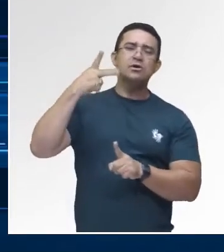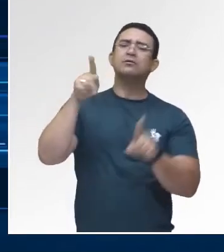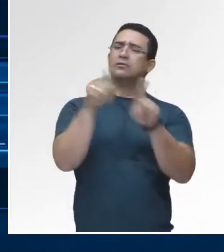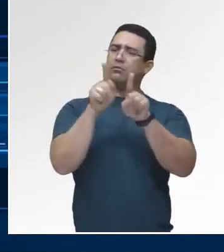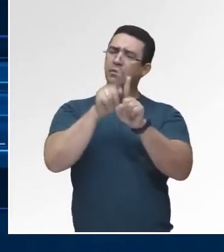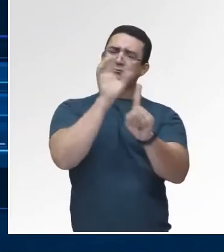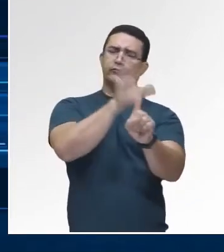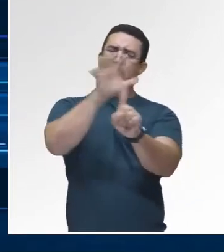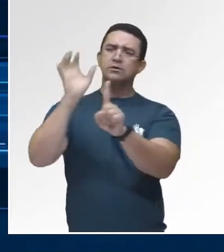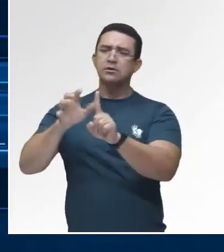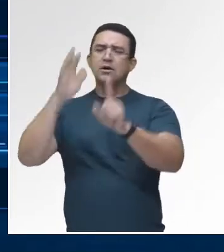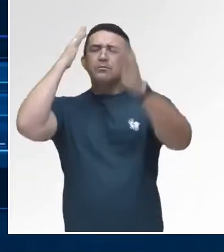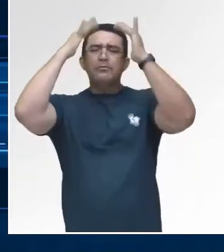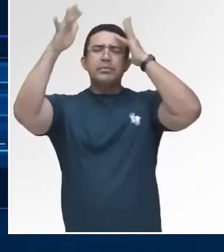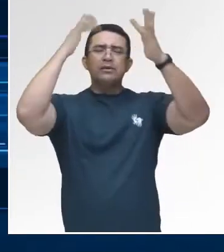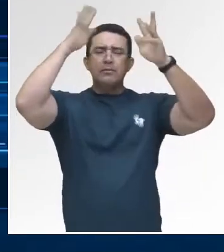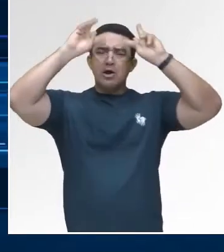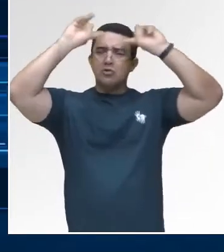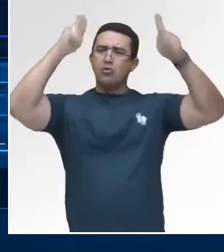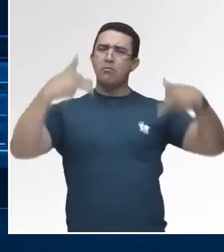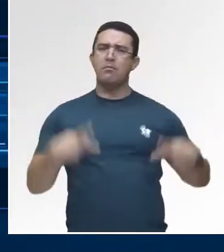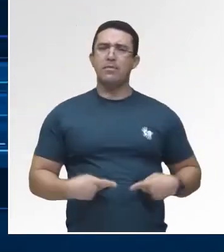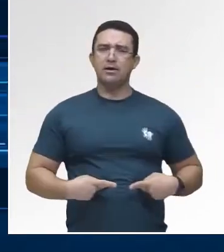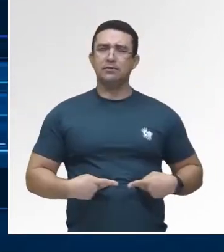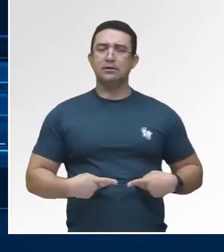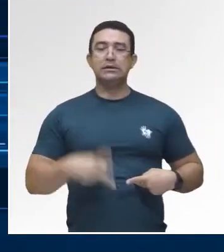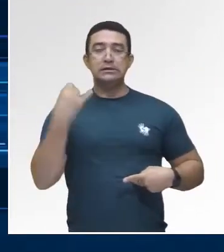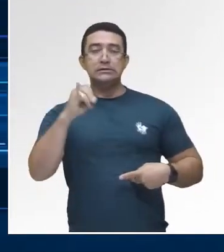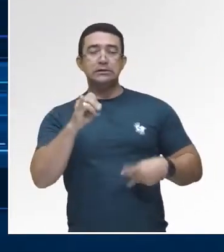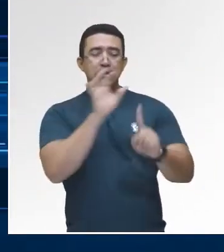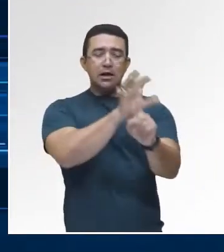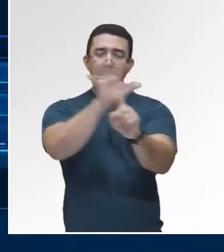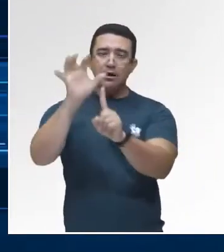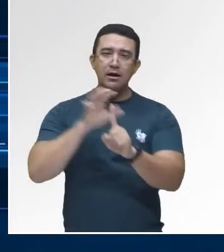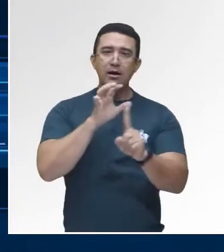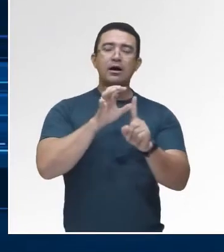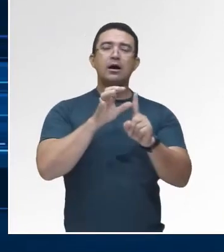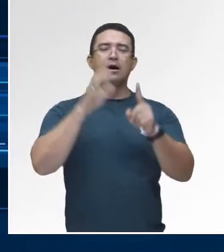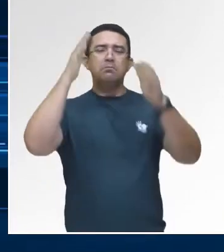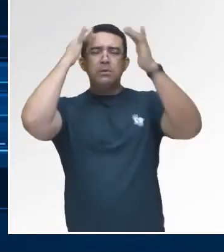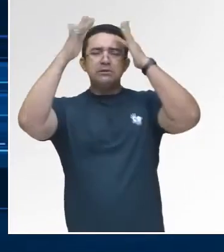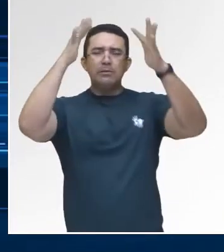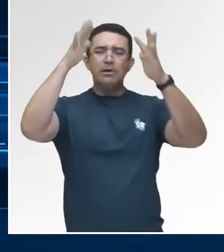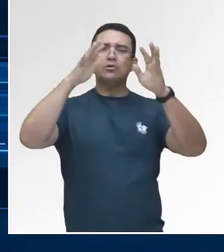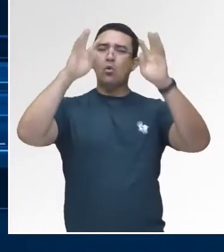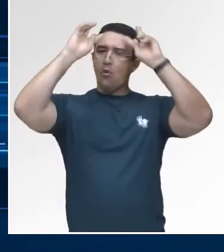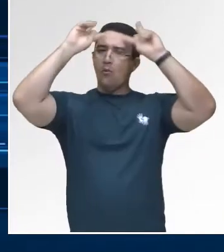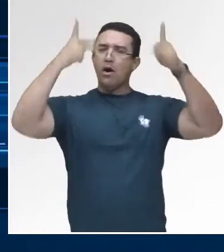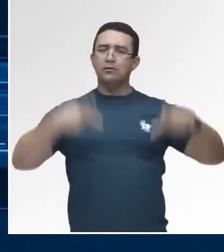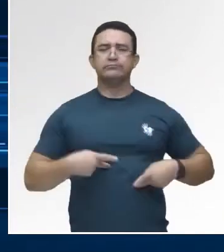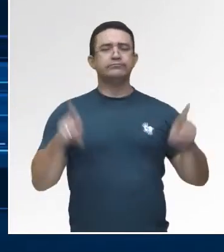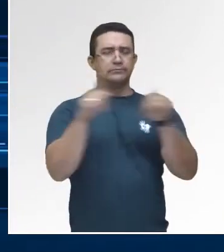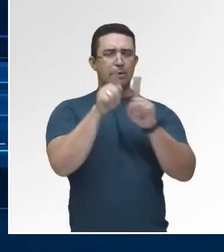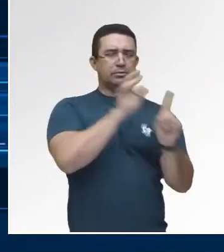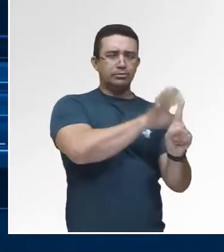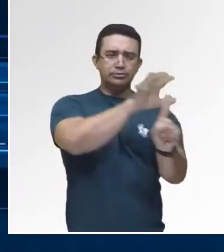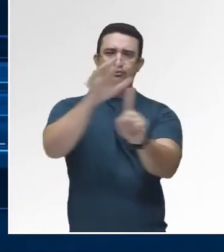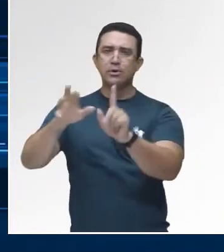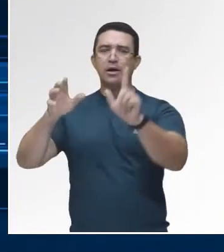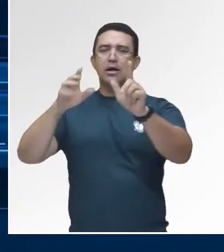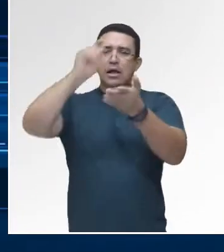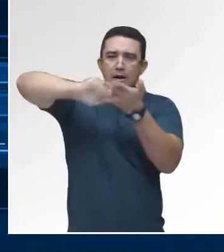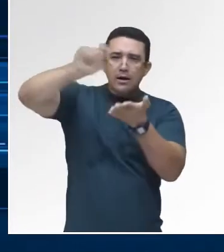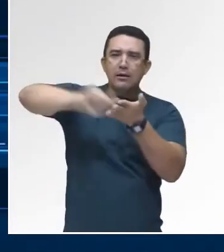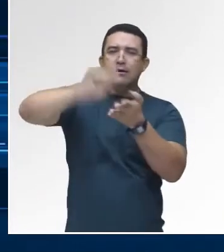humano. Influenciou o pensamento humano, vai influenciar a escrita, vai influenciar a literatura. Olha só